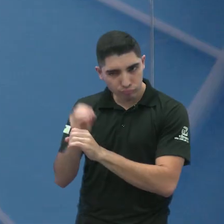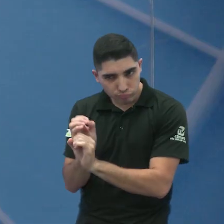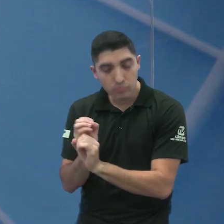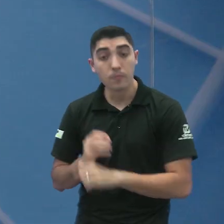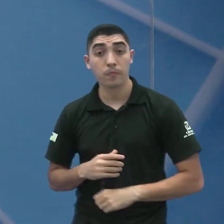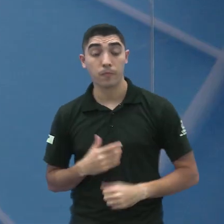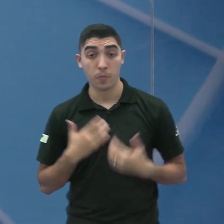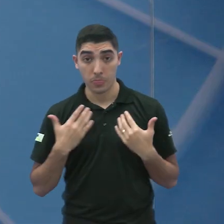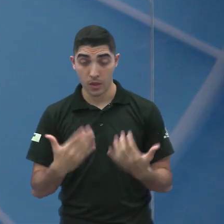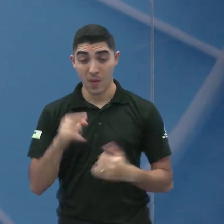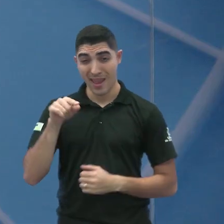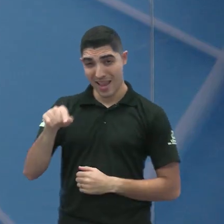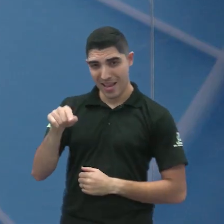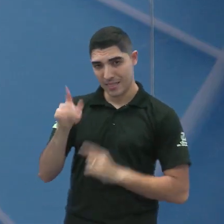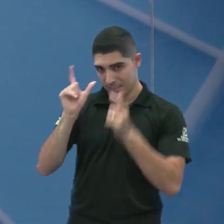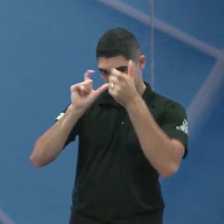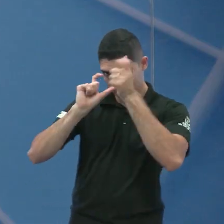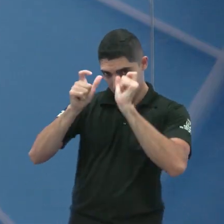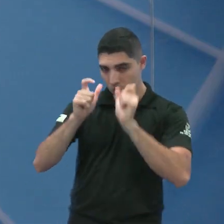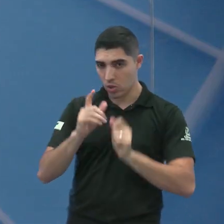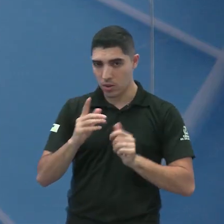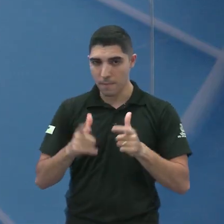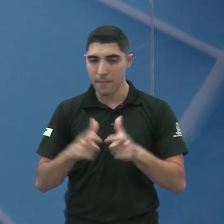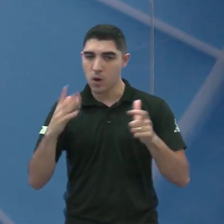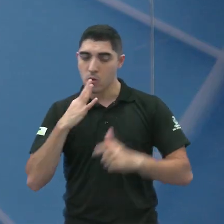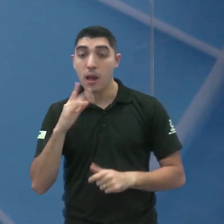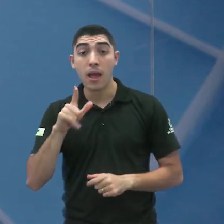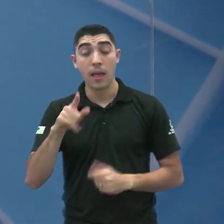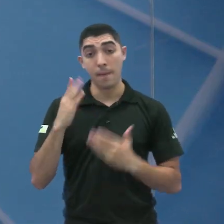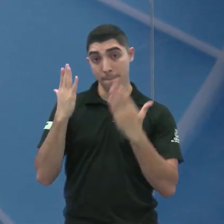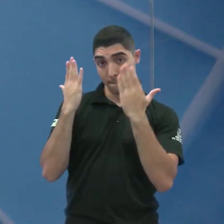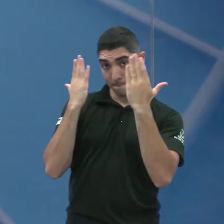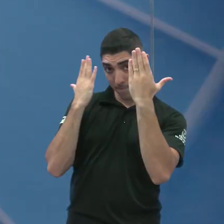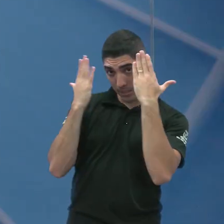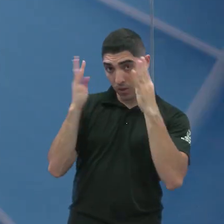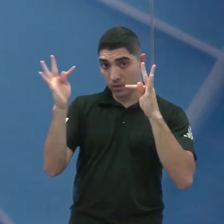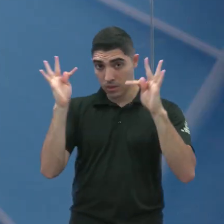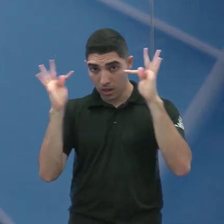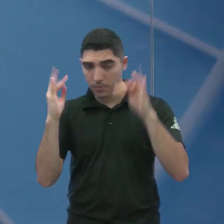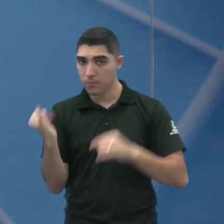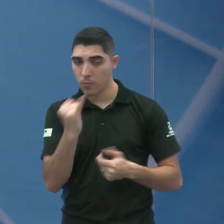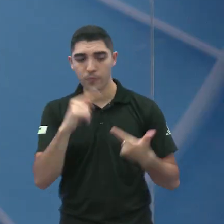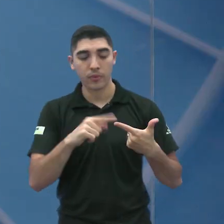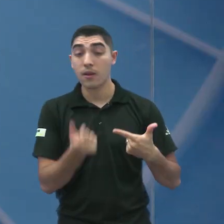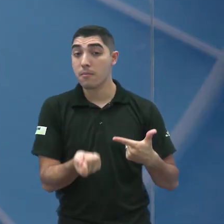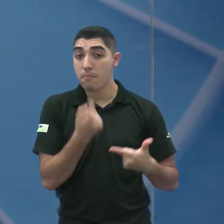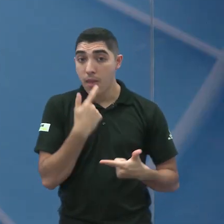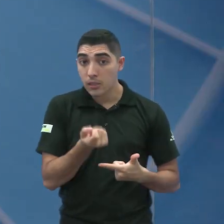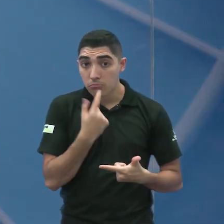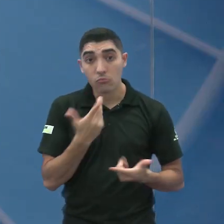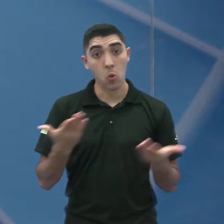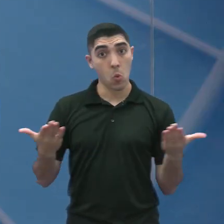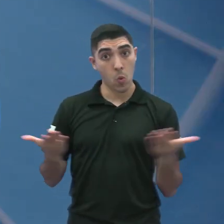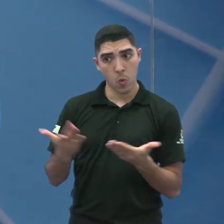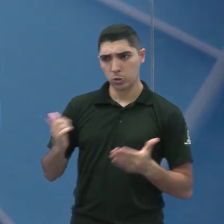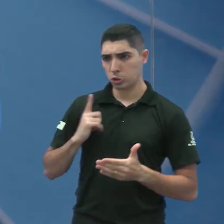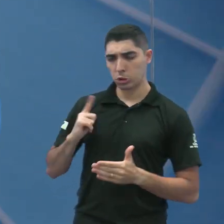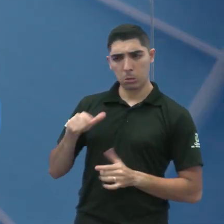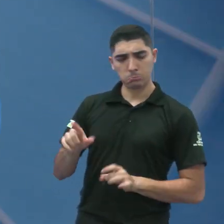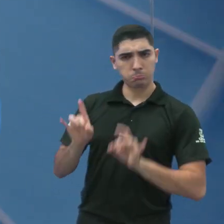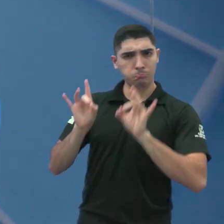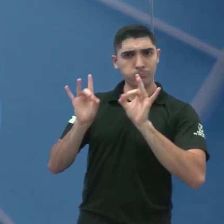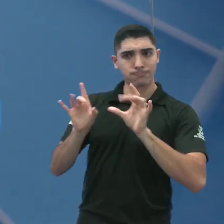transtornos que são mais conhecidos, né, a psicoterapia sempre, medicações hoje muito avançadas, né,